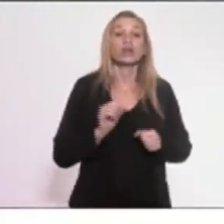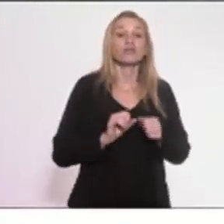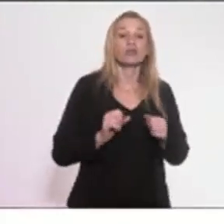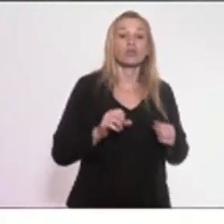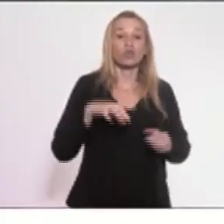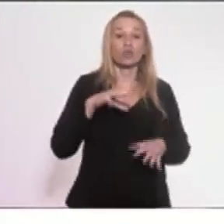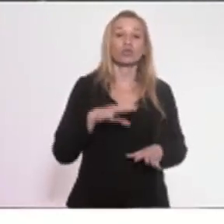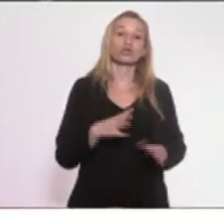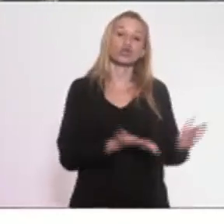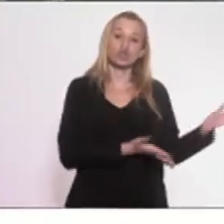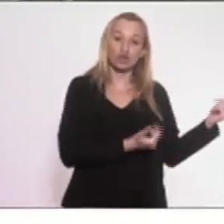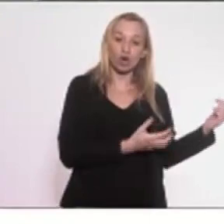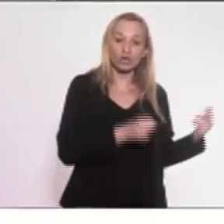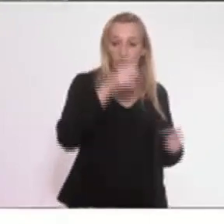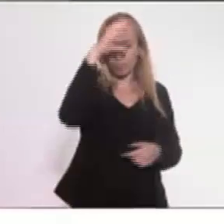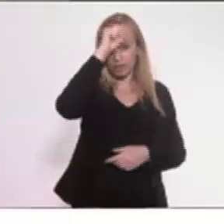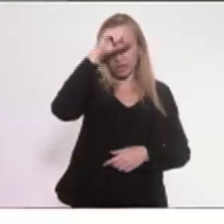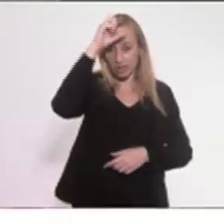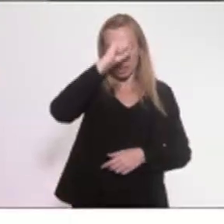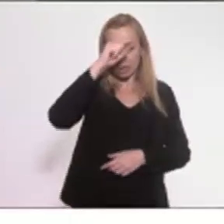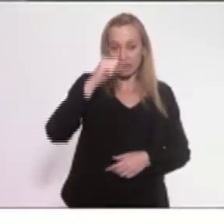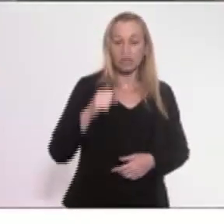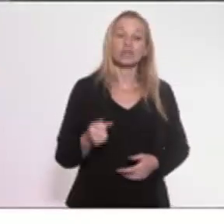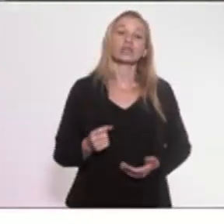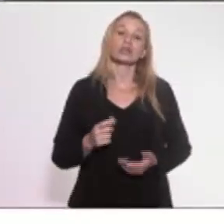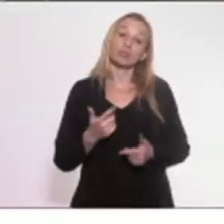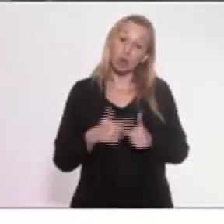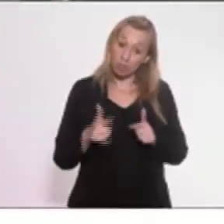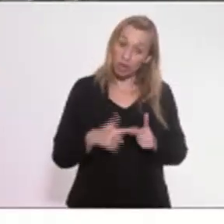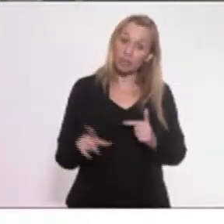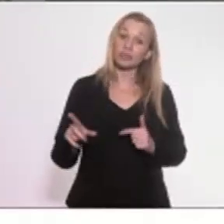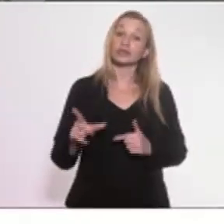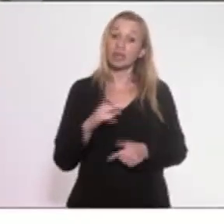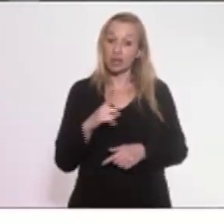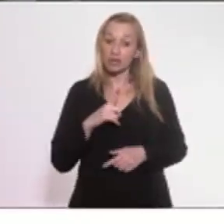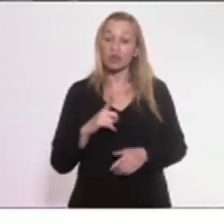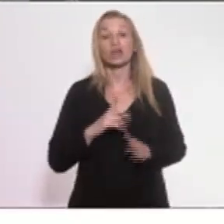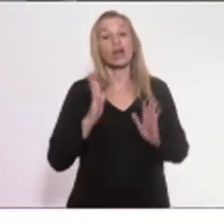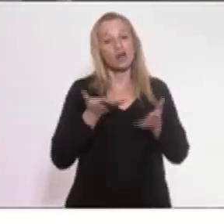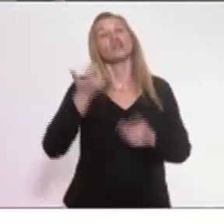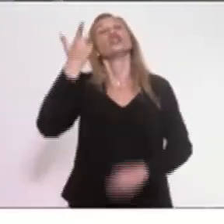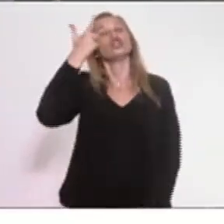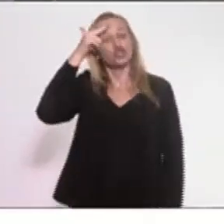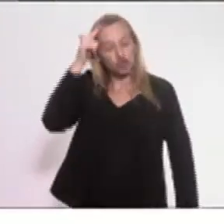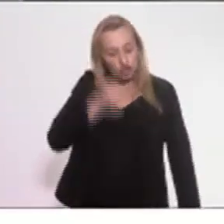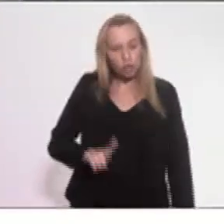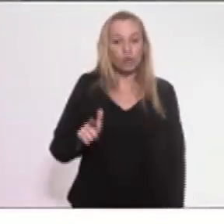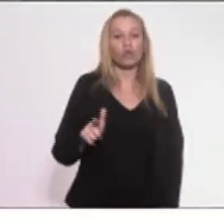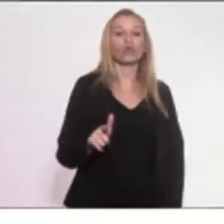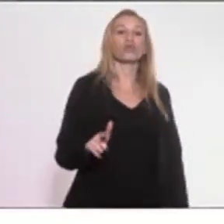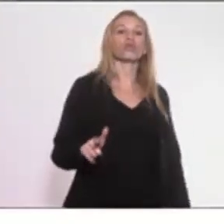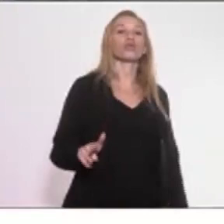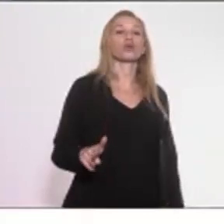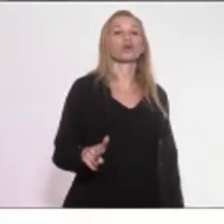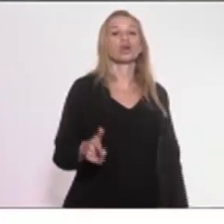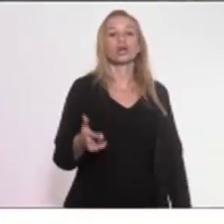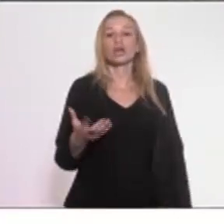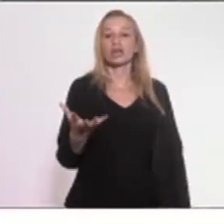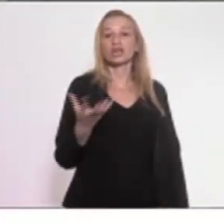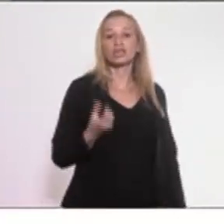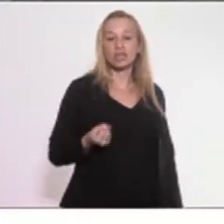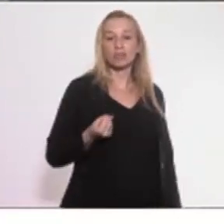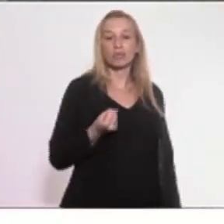Aprendiz, na redação final deu problema. E dessa vez, mais uma vez, o presidente da CCJ está acolhendo emendas sem